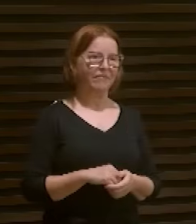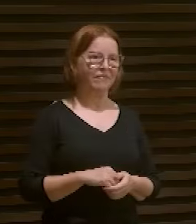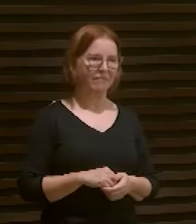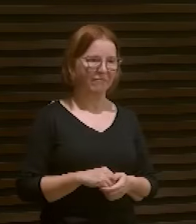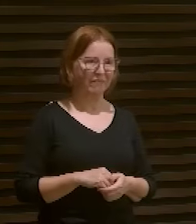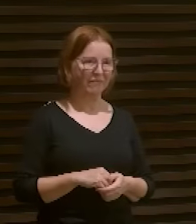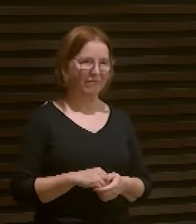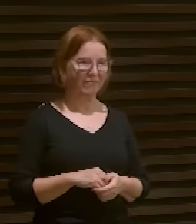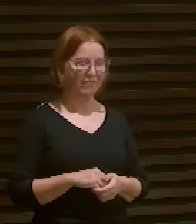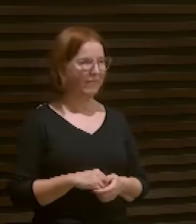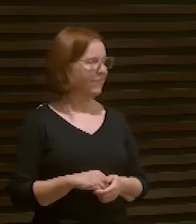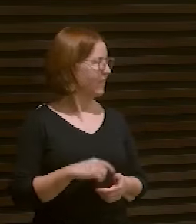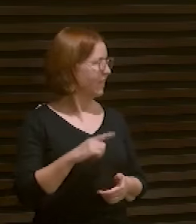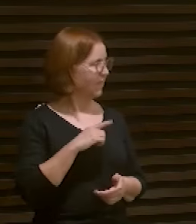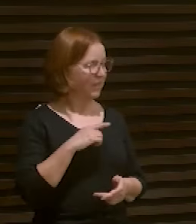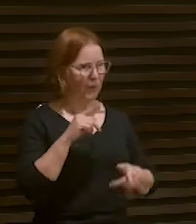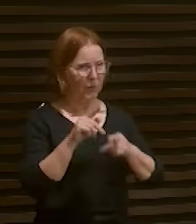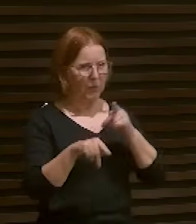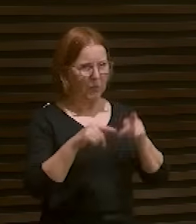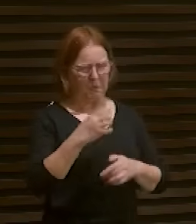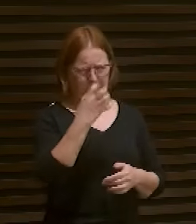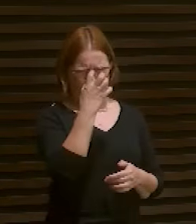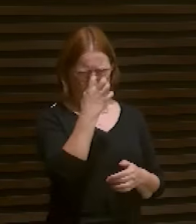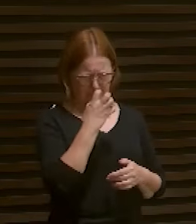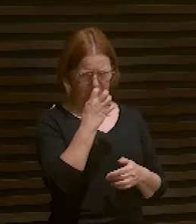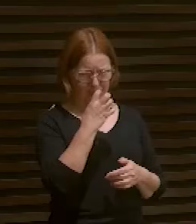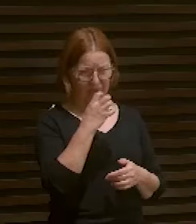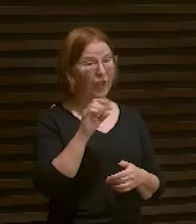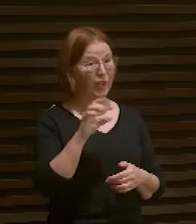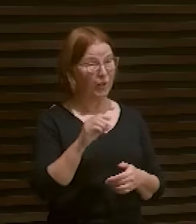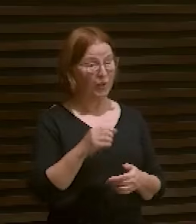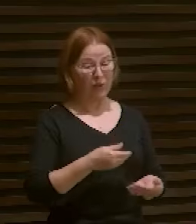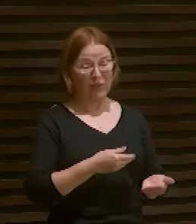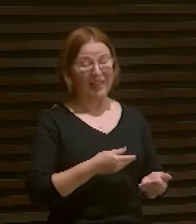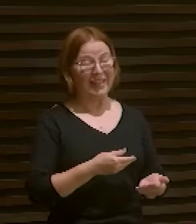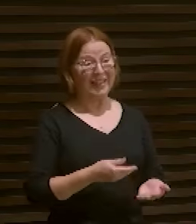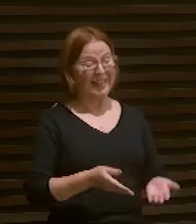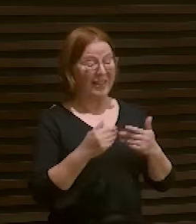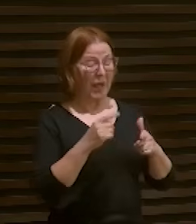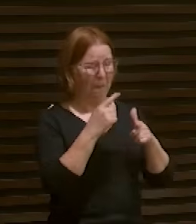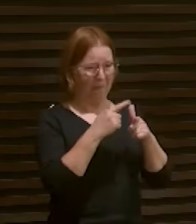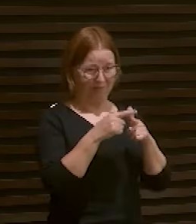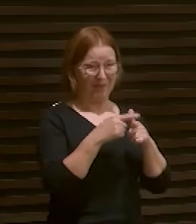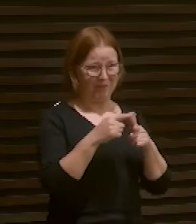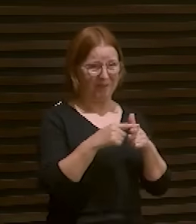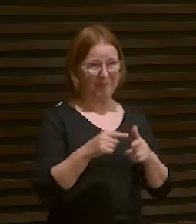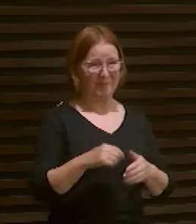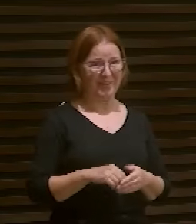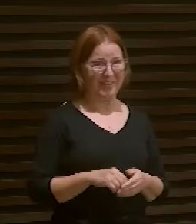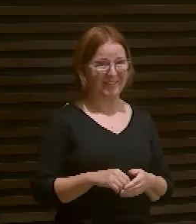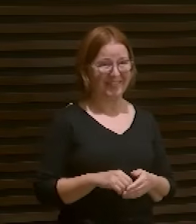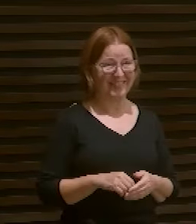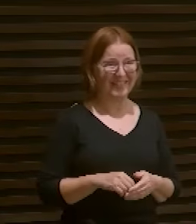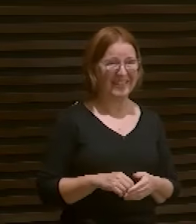Ou tem um povo que, o bicho azedo que só dá problema e que não cuida da vida dele, quer cuidar da